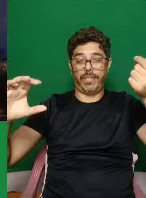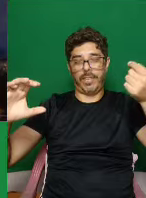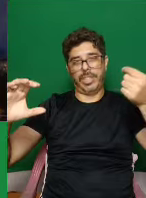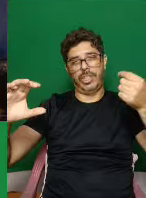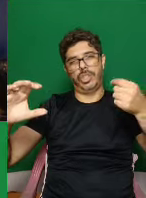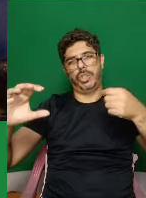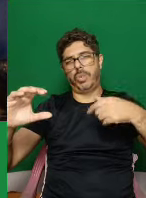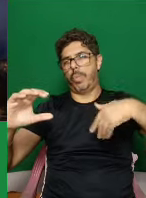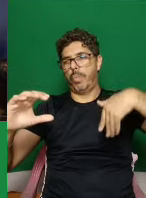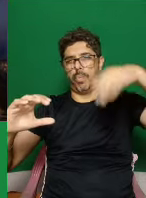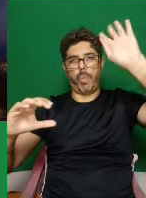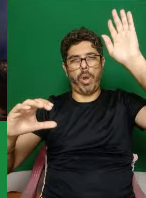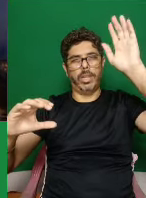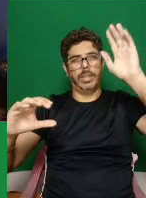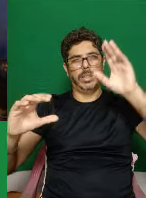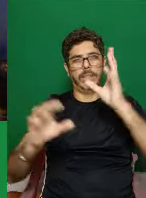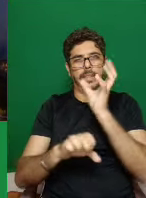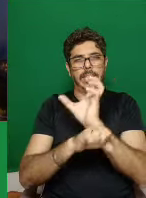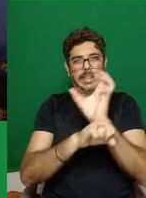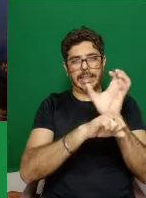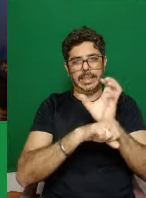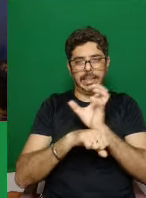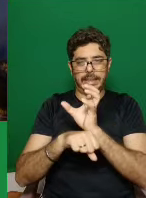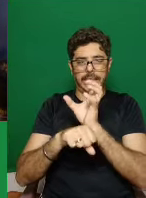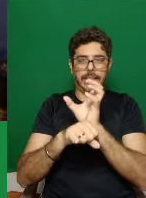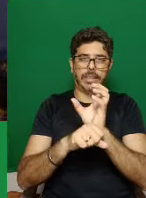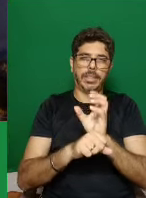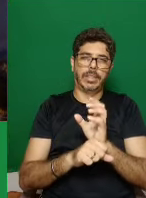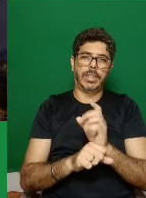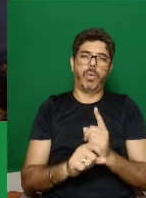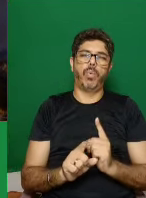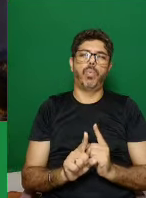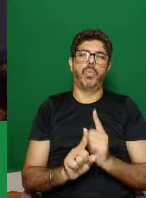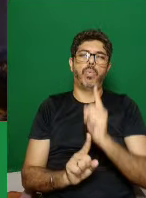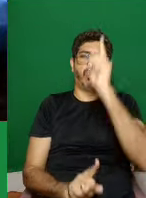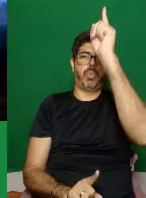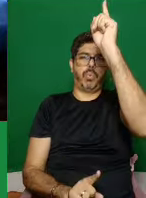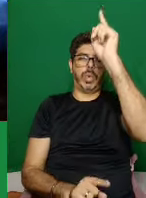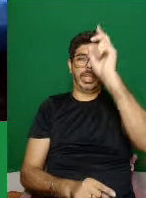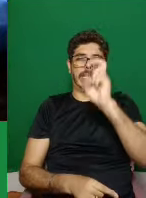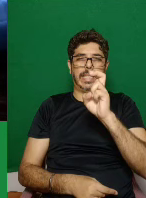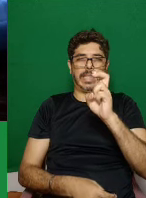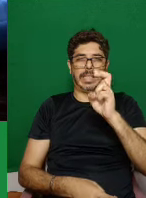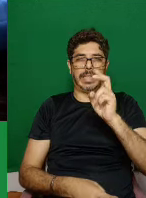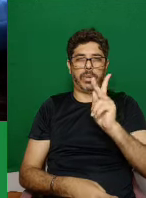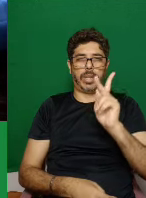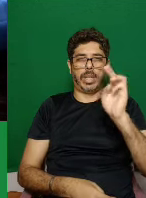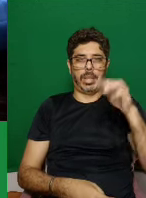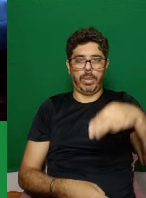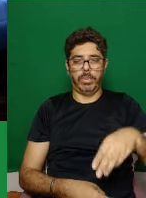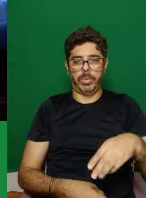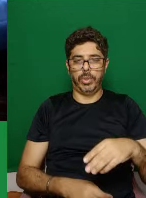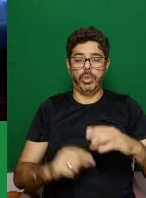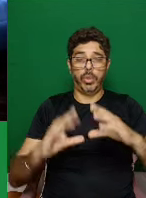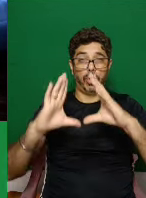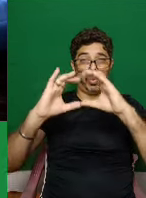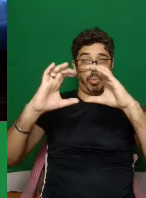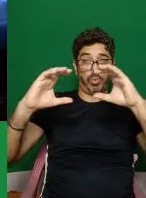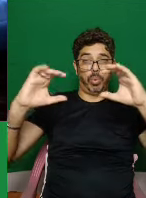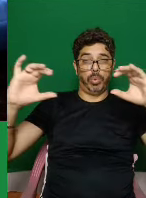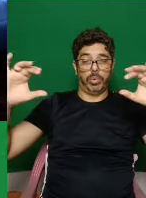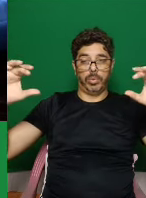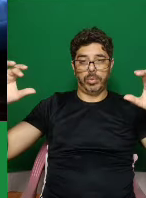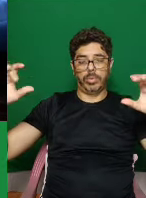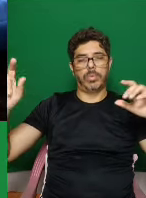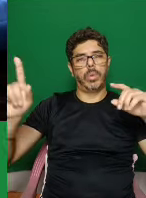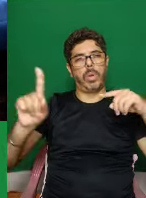5 km acima da superfície terrestre. Os movimentos internos de uma nuvem eventualmente a polarizam, transformando-a em um grande